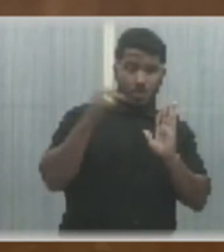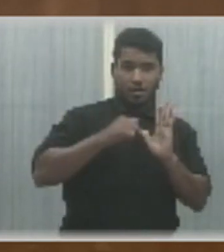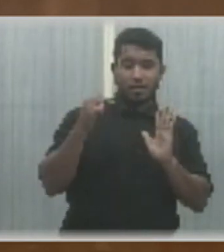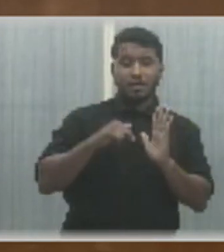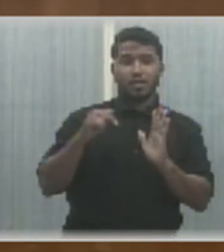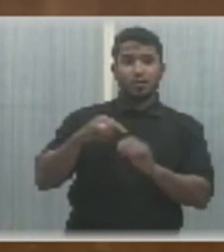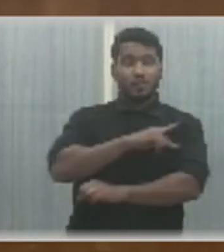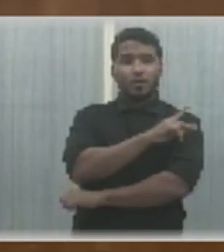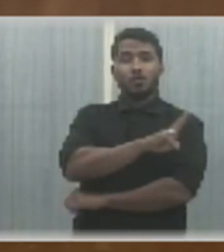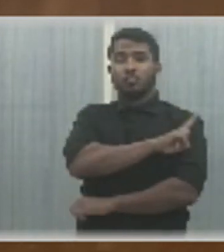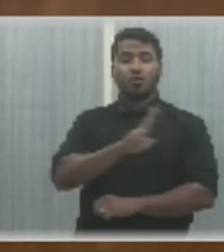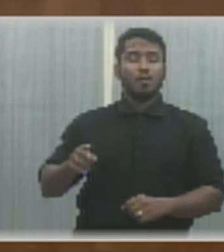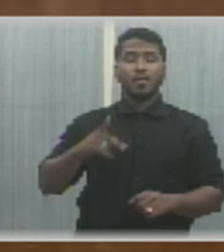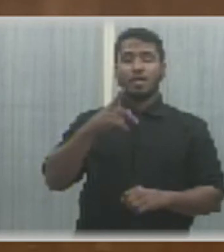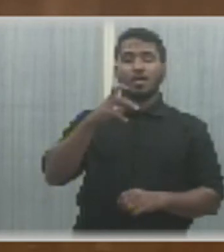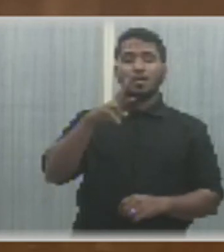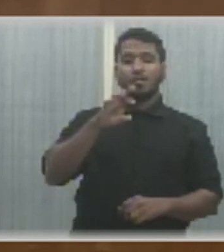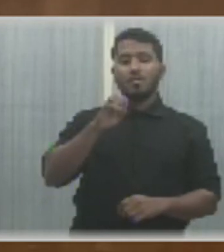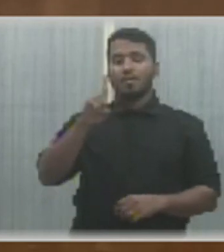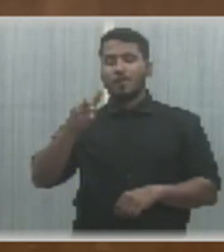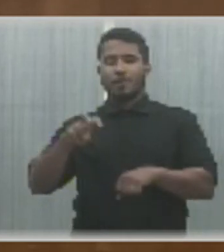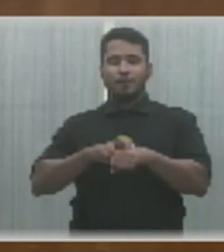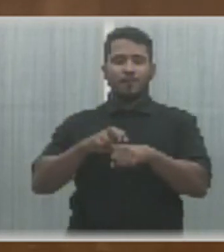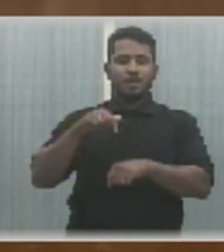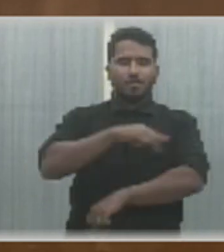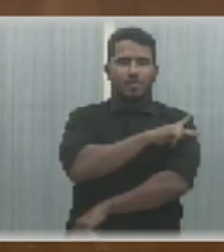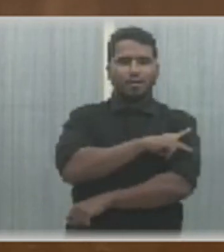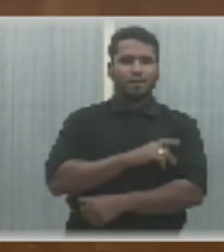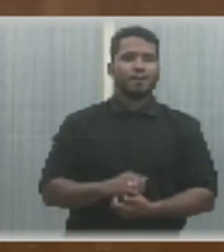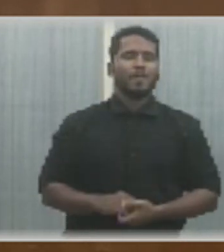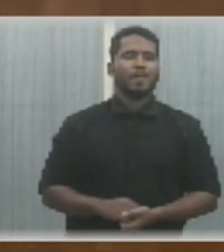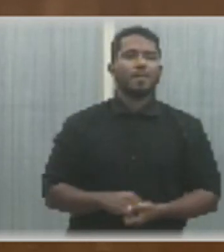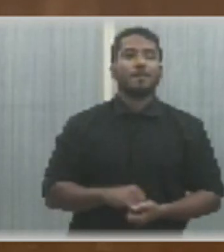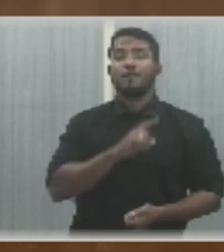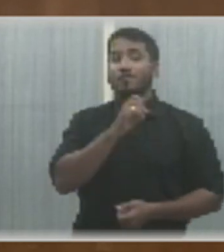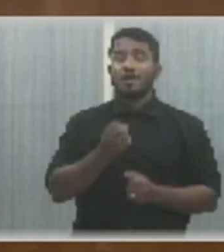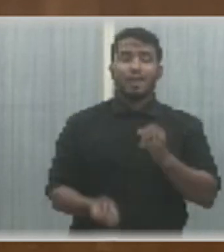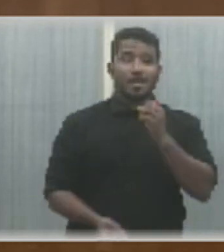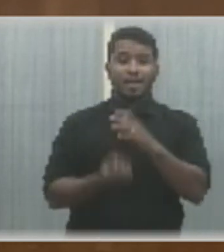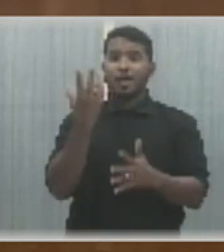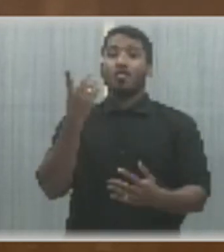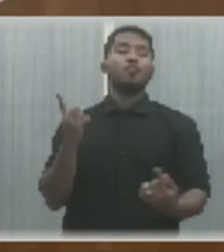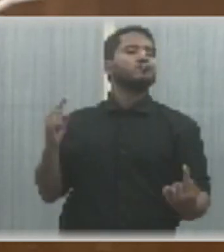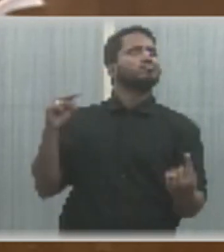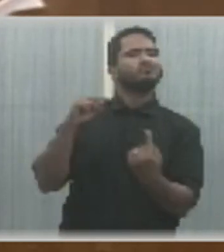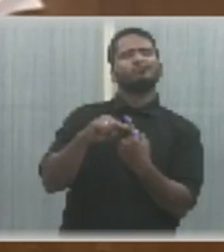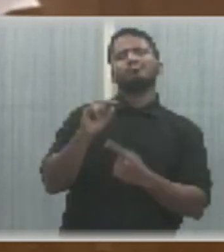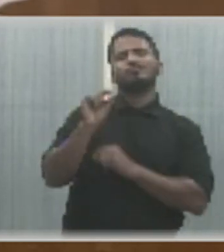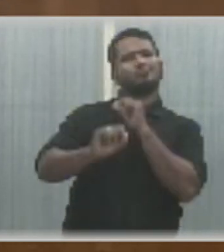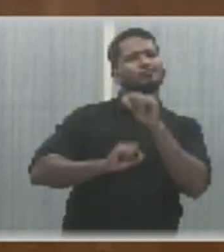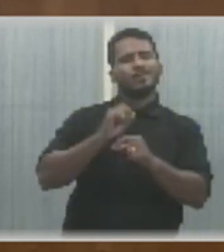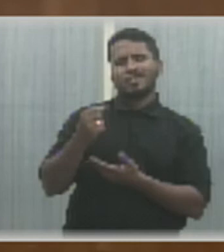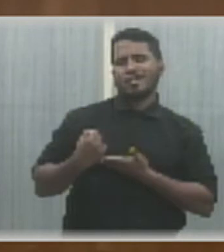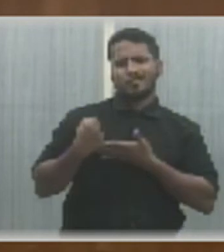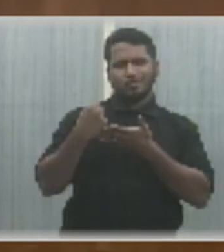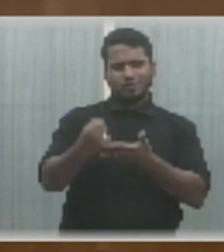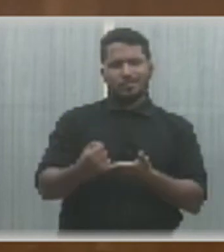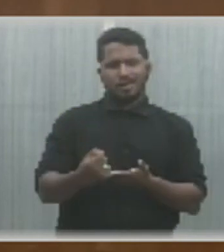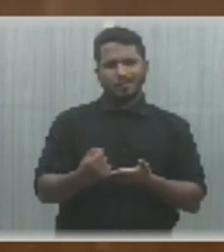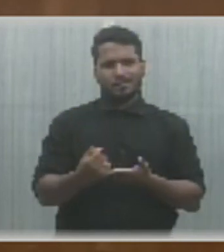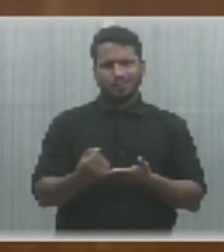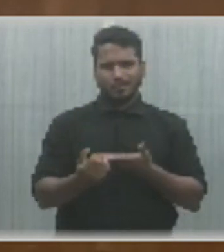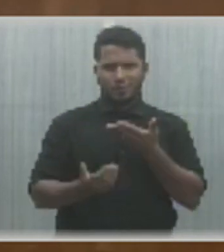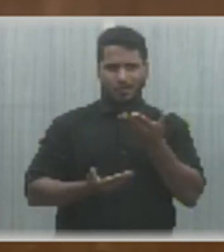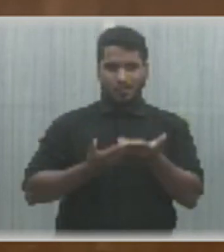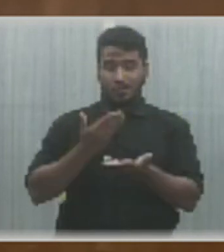do Piauí, chamado Proverde Piauí. Então, o qual foi criado com o objetivo de ajudar a atender